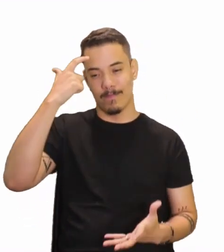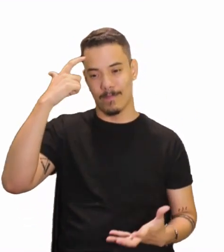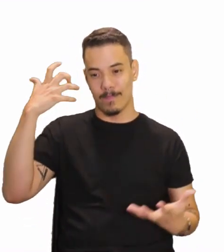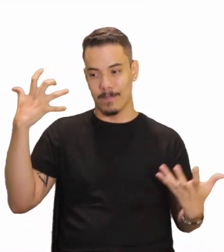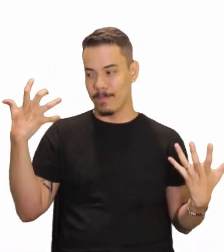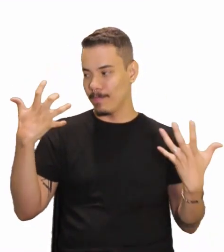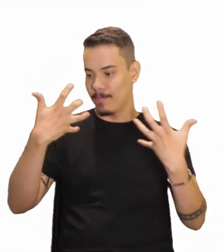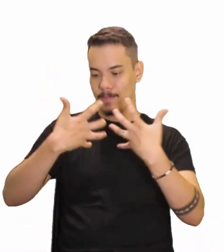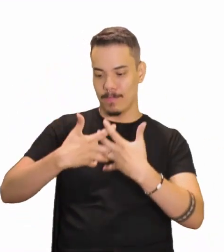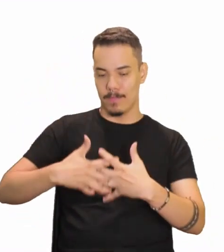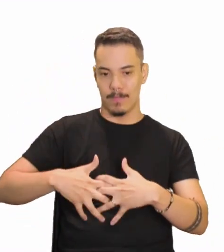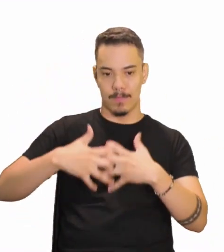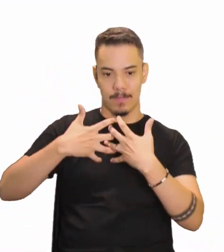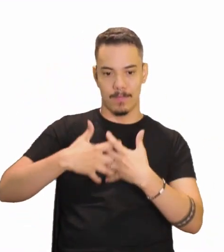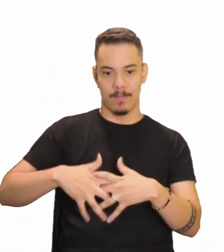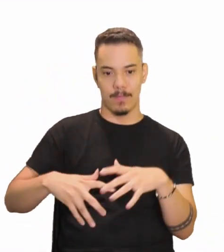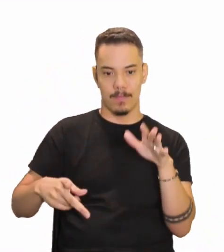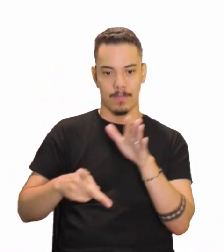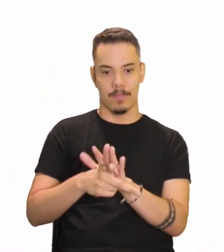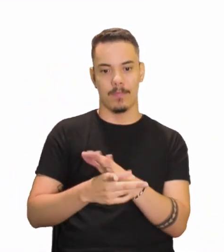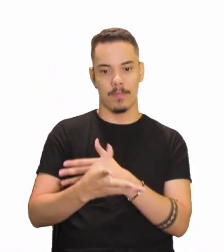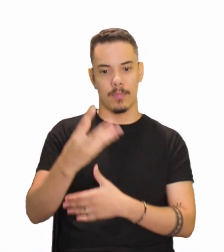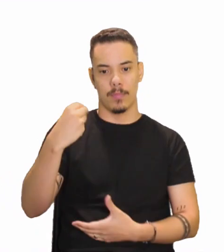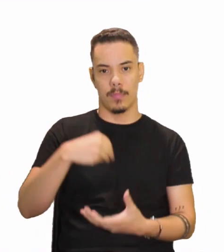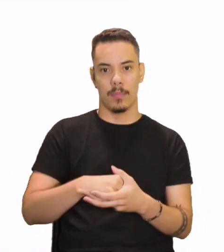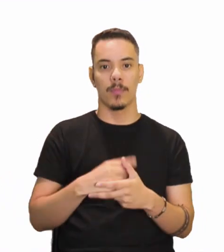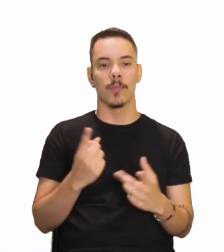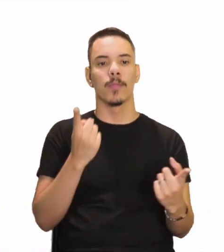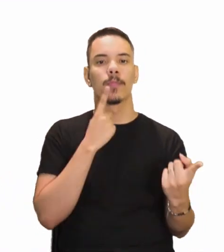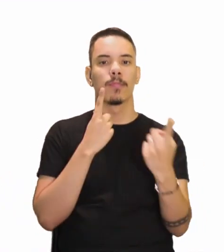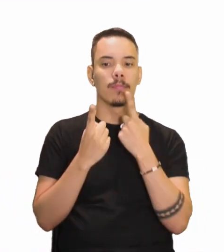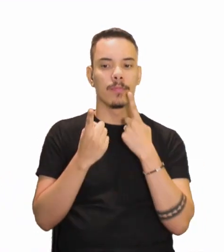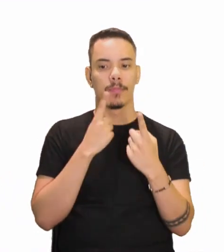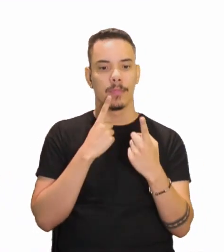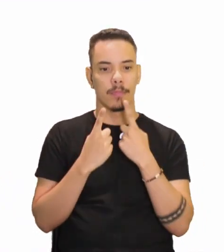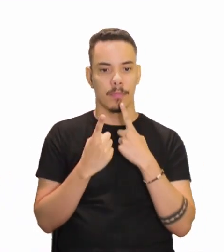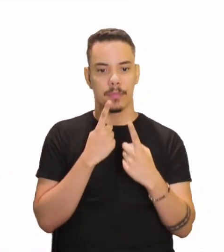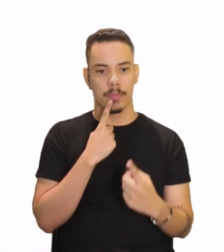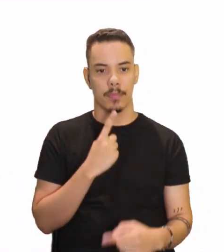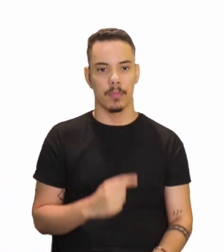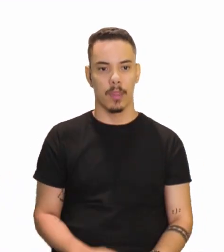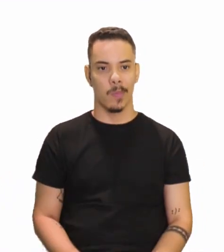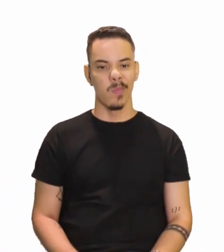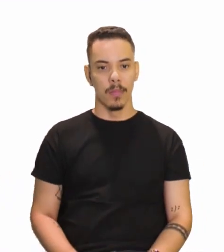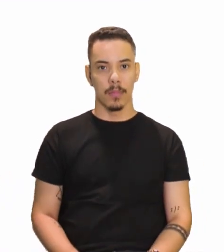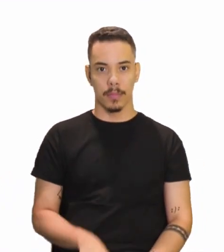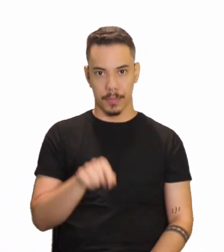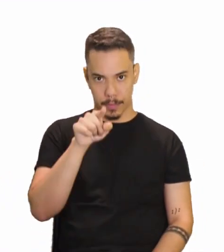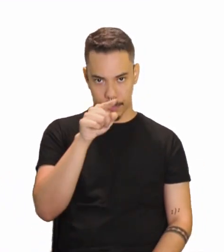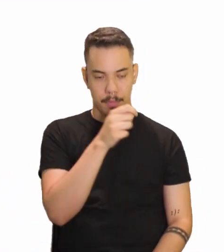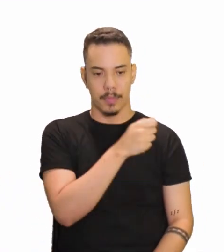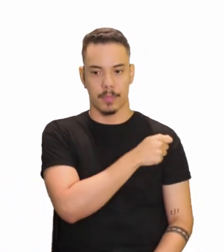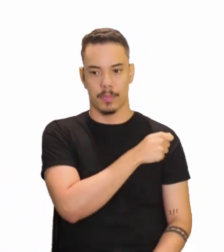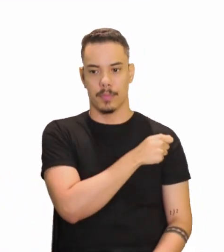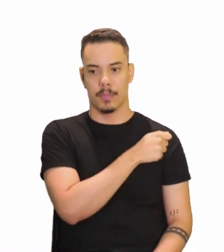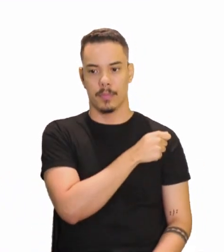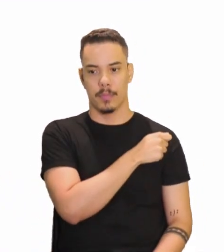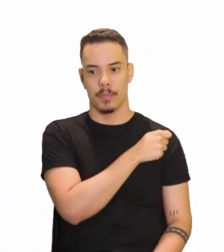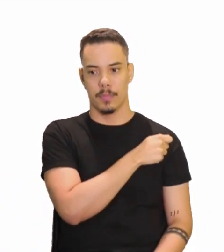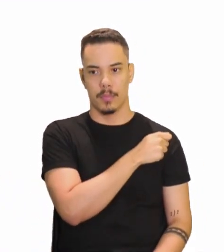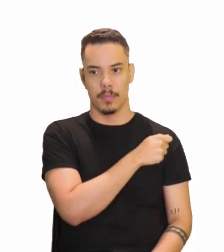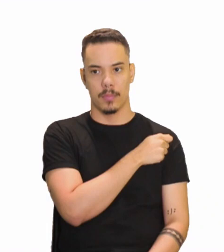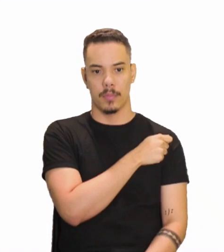complexidade da reflexão presente no diálogo se você é aluno